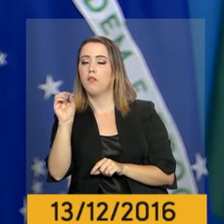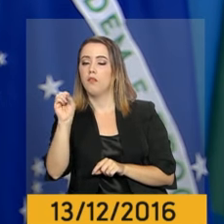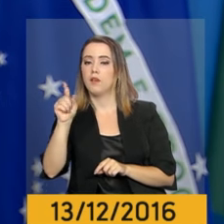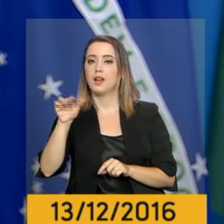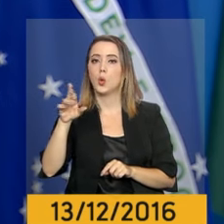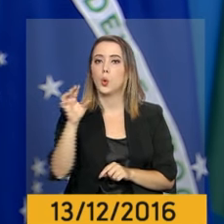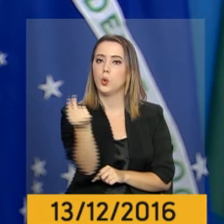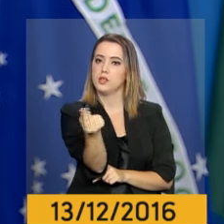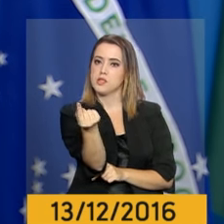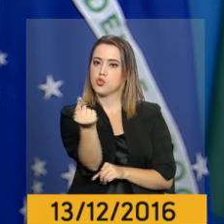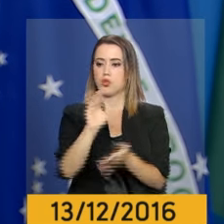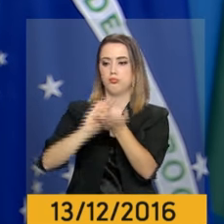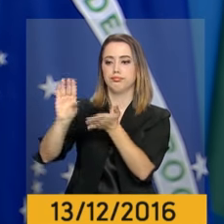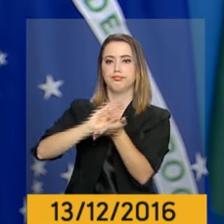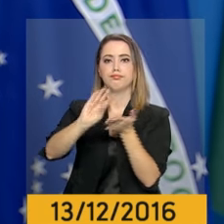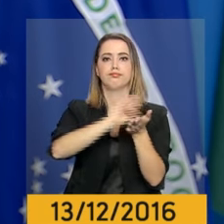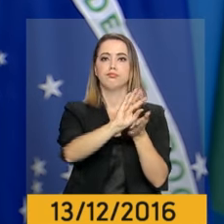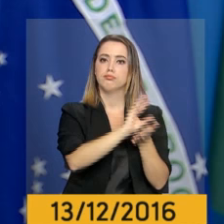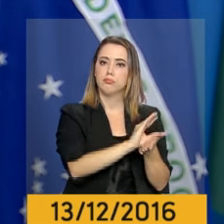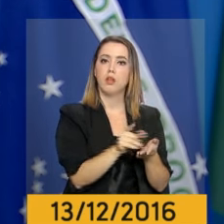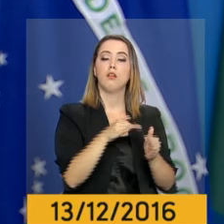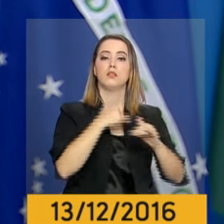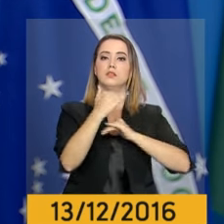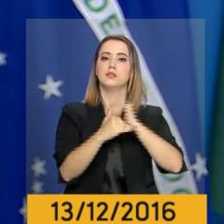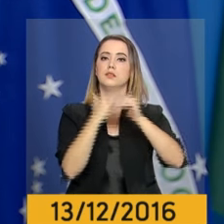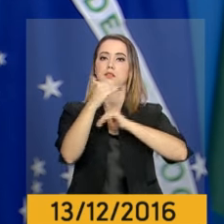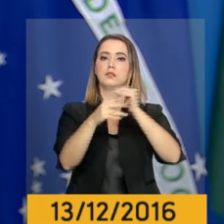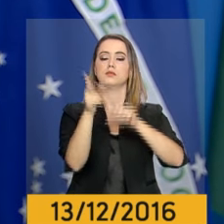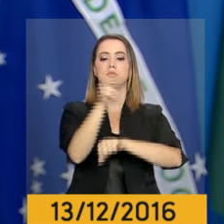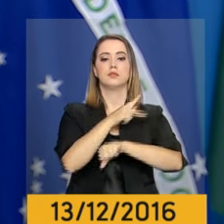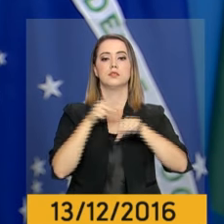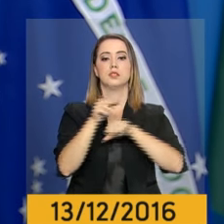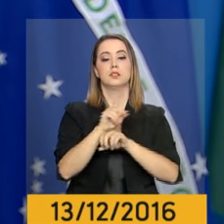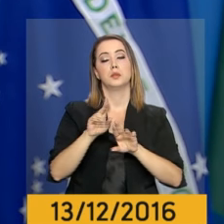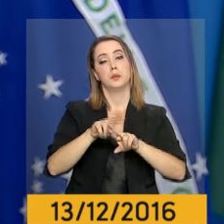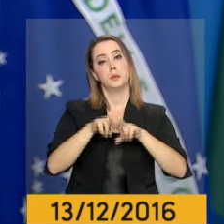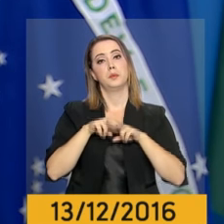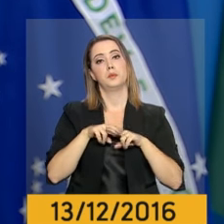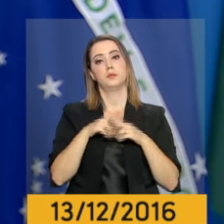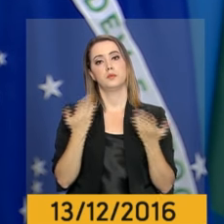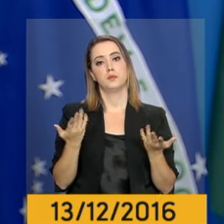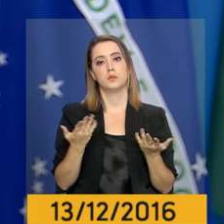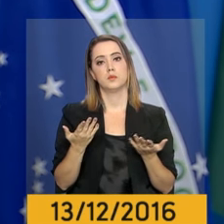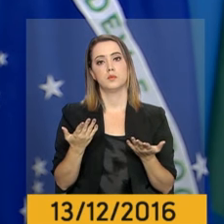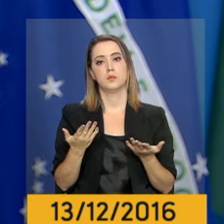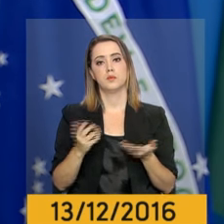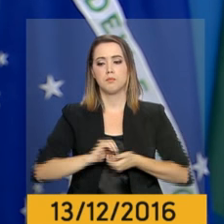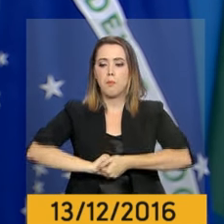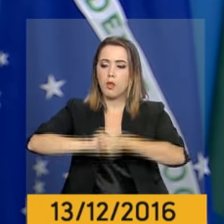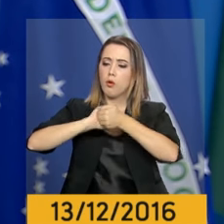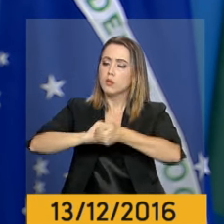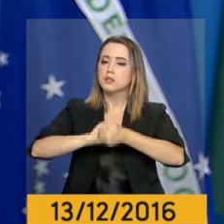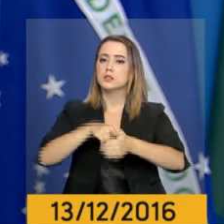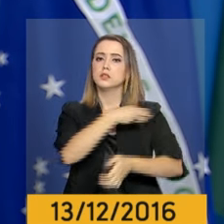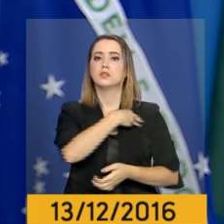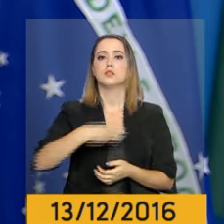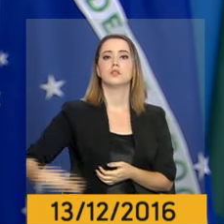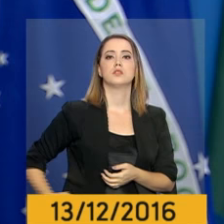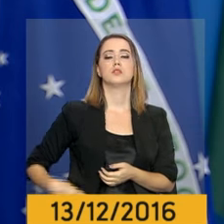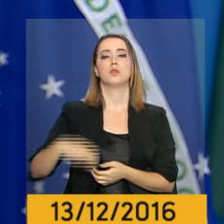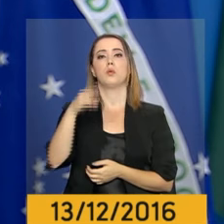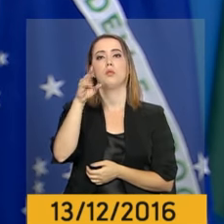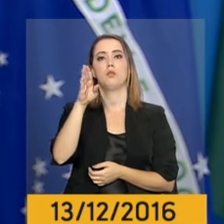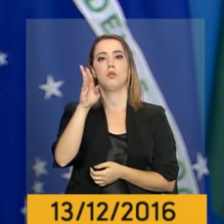disponibilizados para o crescimento eh do país. De modo que ao saudar o ministro eh Bruno